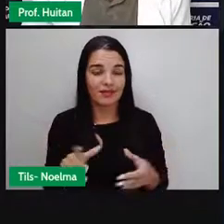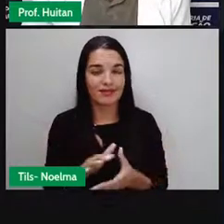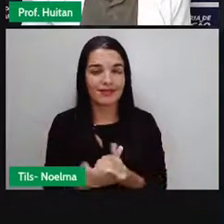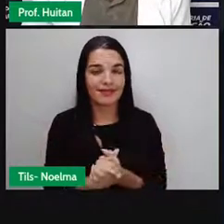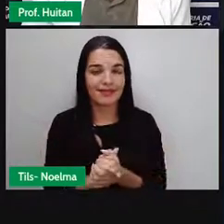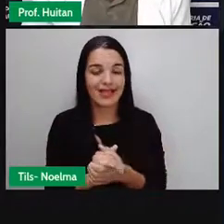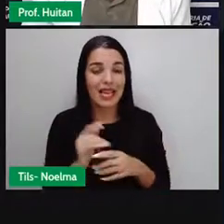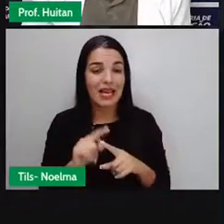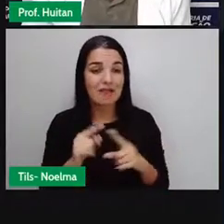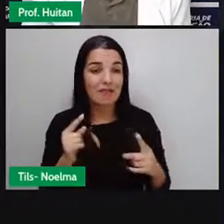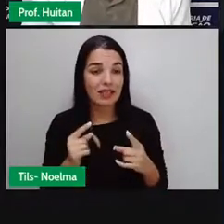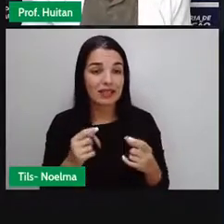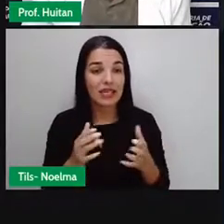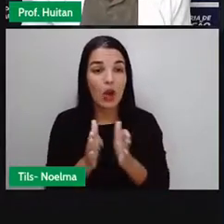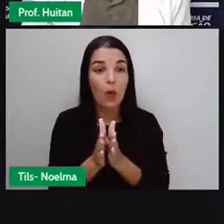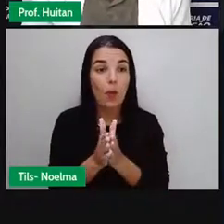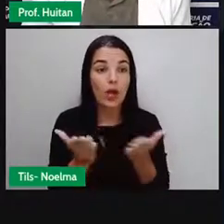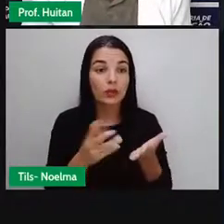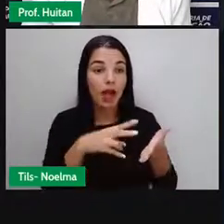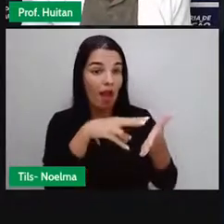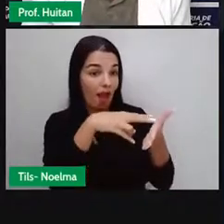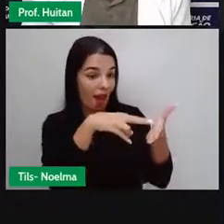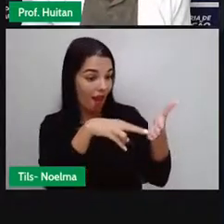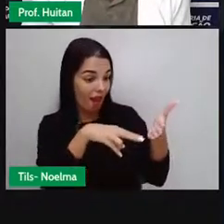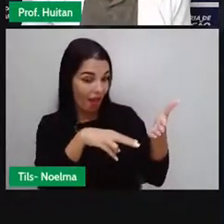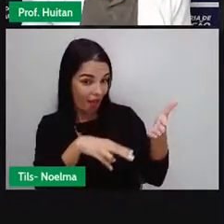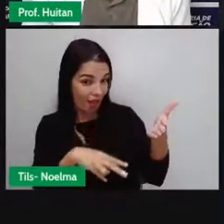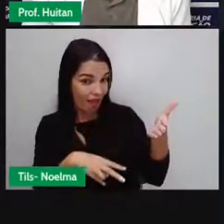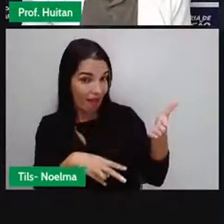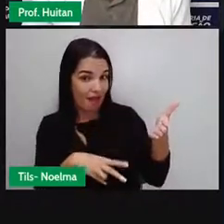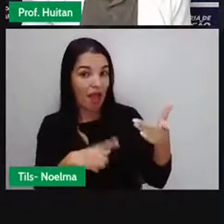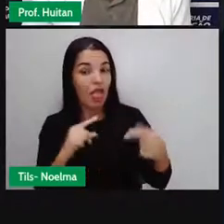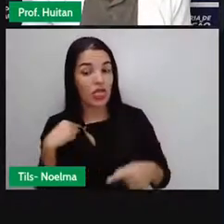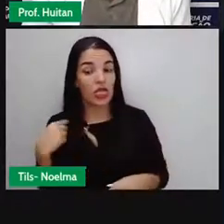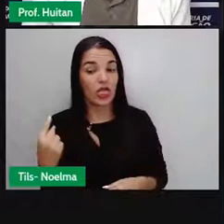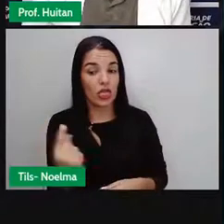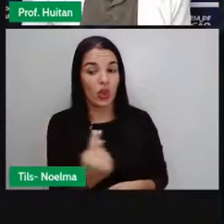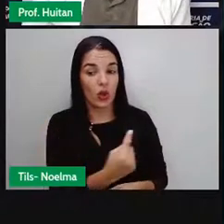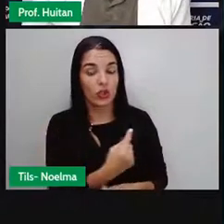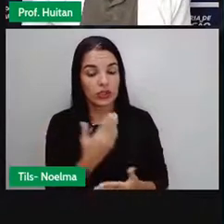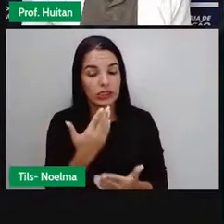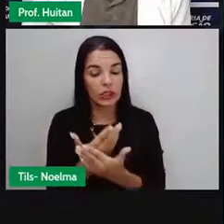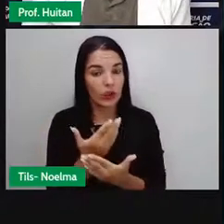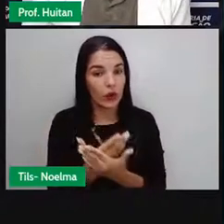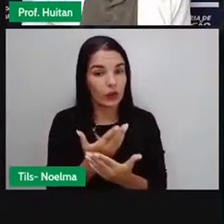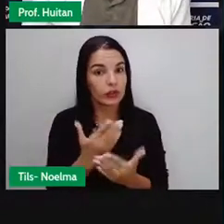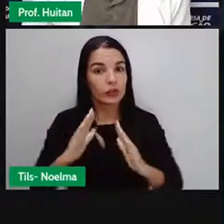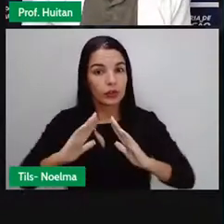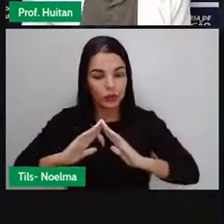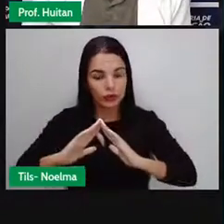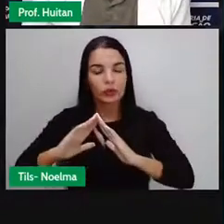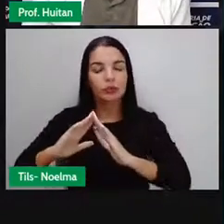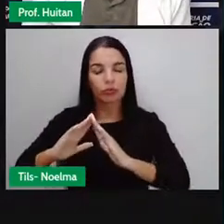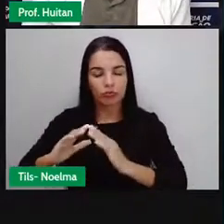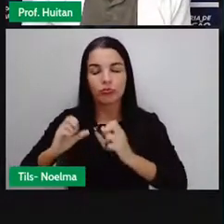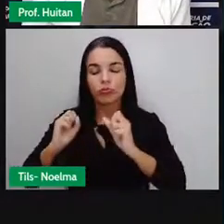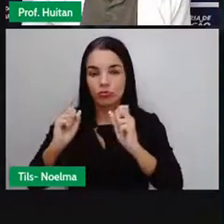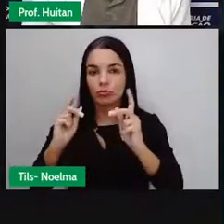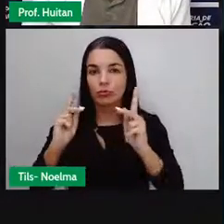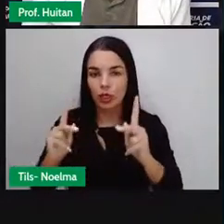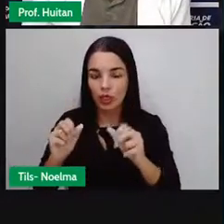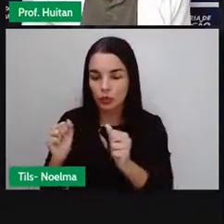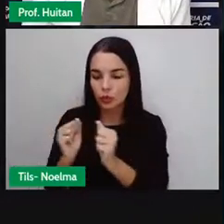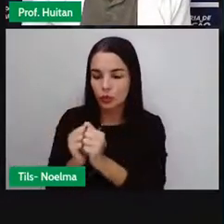ao ler o que essa pessoa produz, nós estamos conversando com ela. E a interpretação,